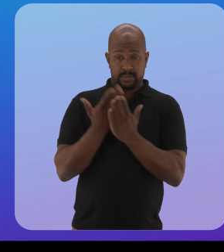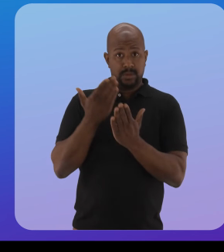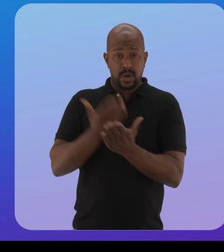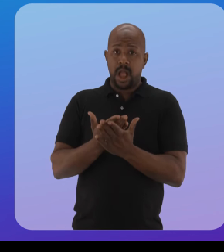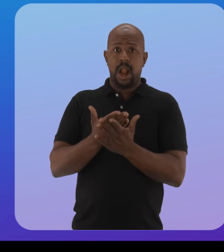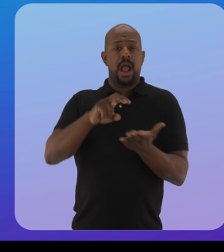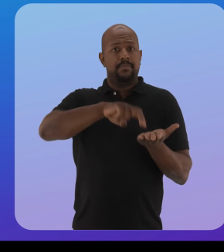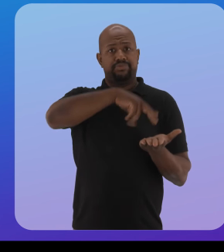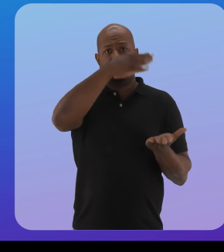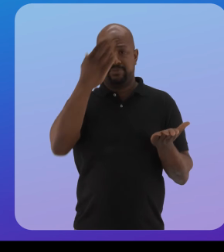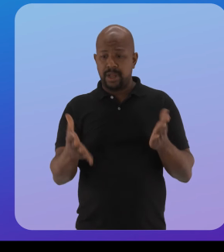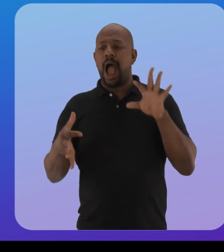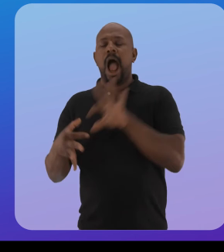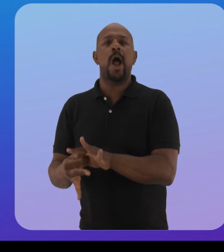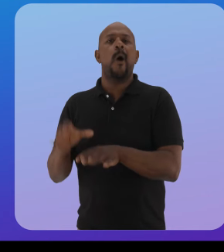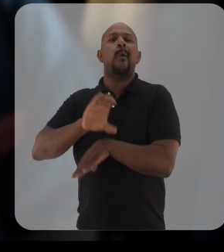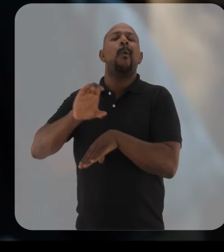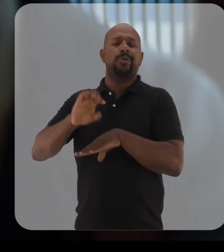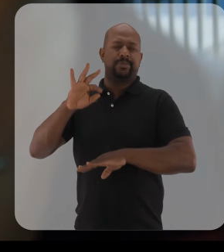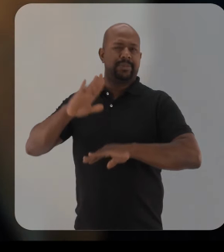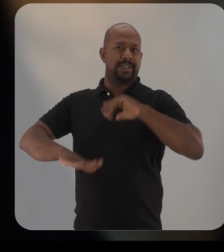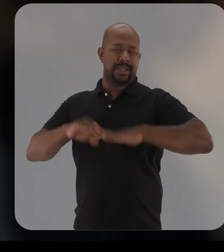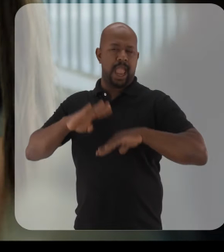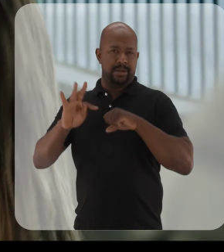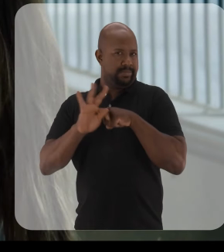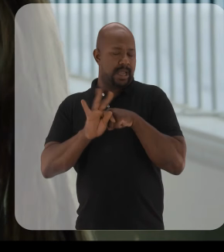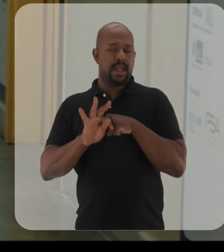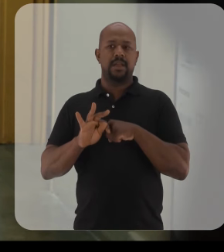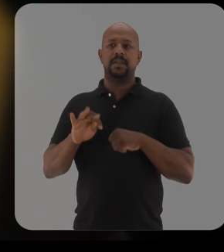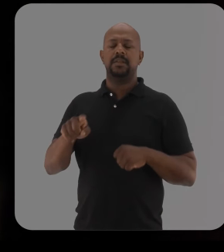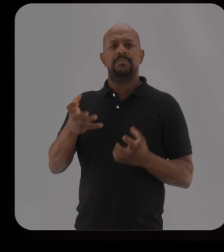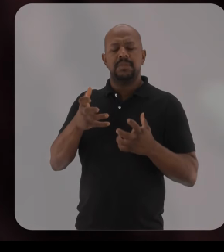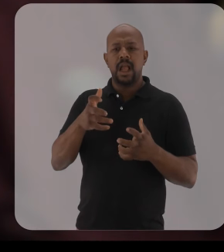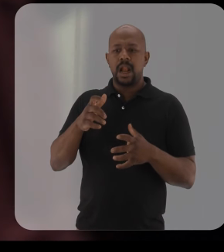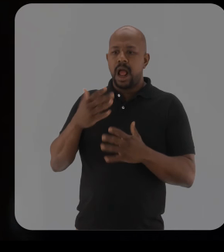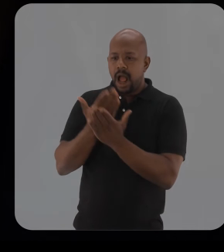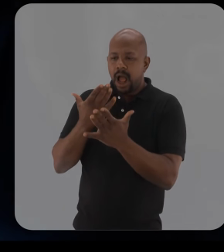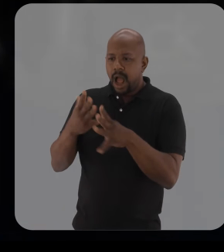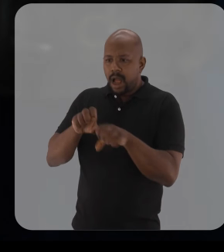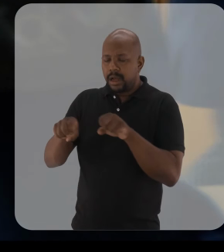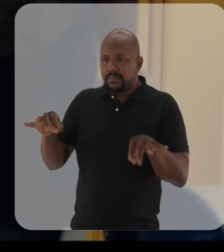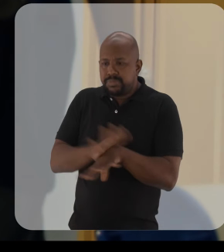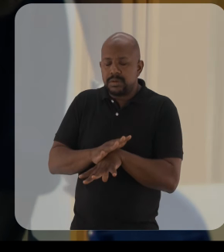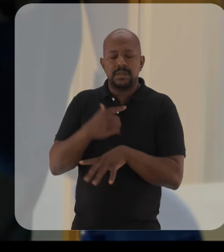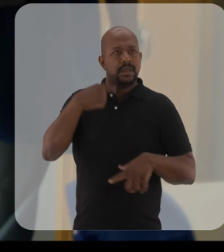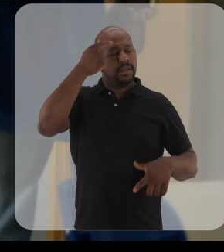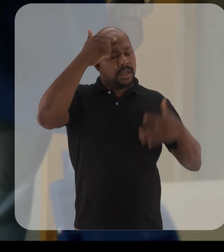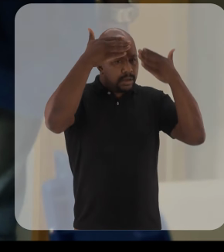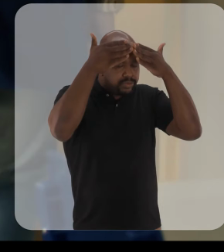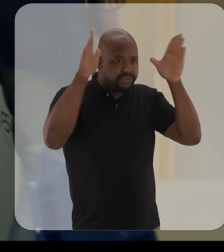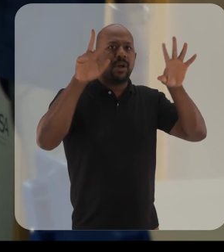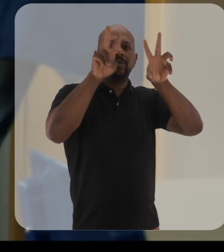escola integral articulada a um curso técnico. E eu queria que eles saíssem da vida escolar com uma capacidade ampliada